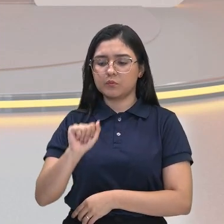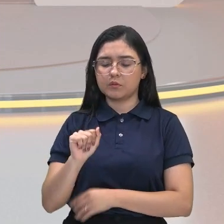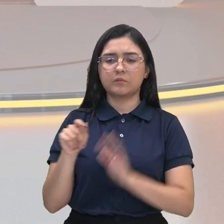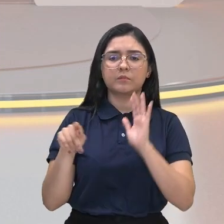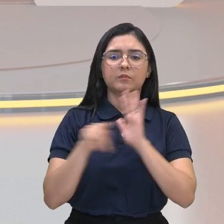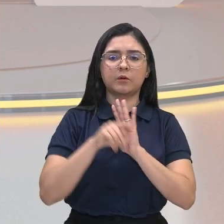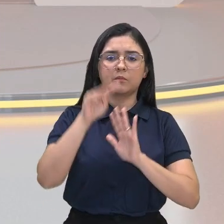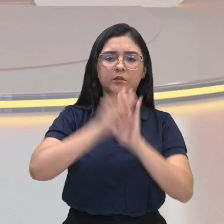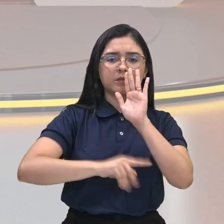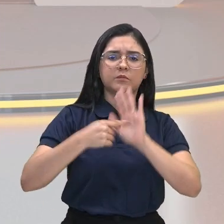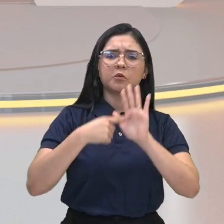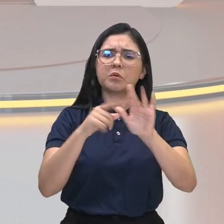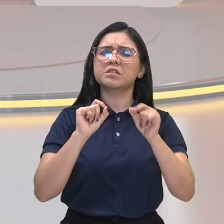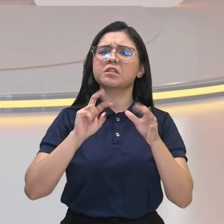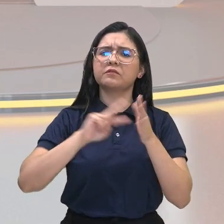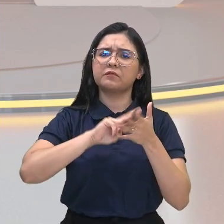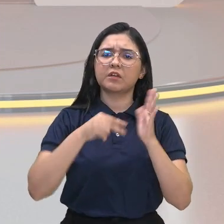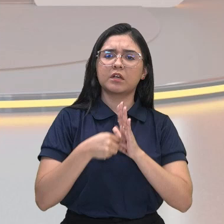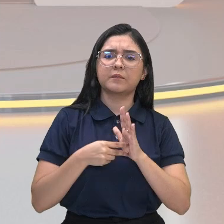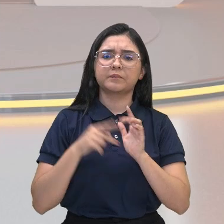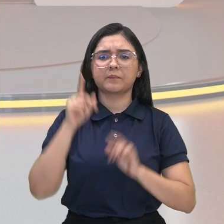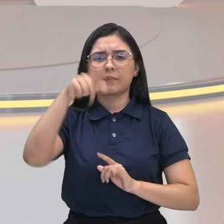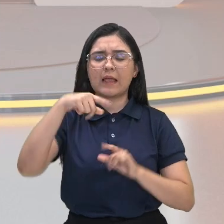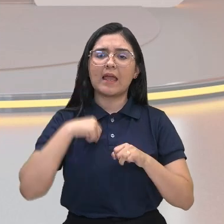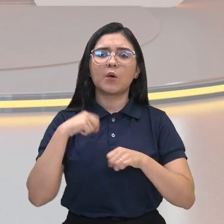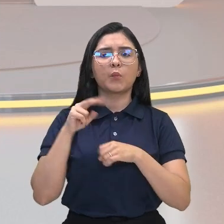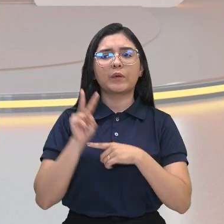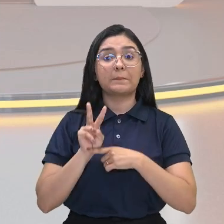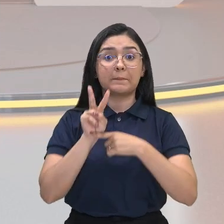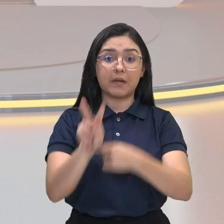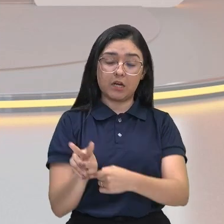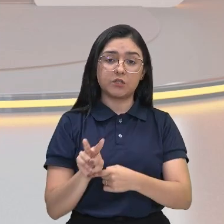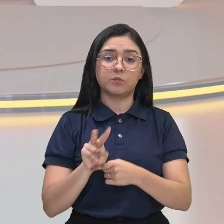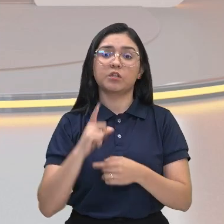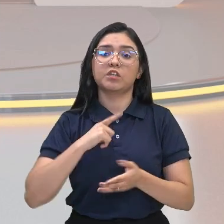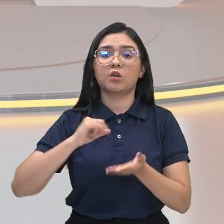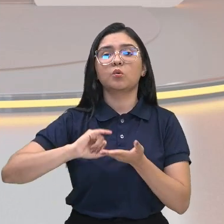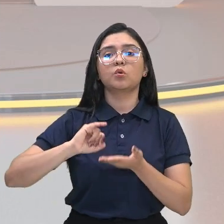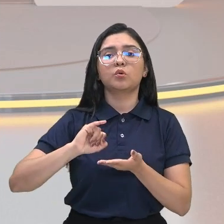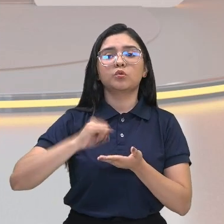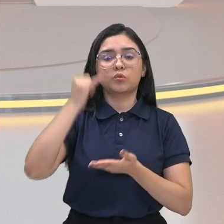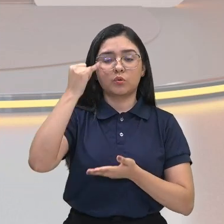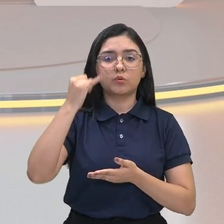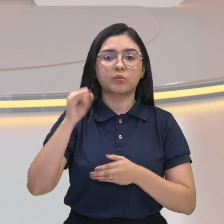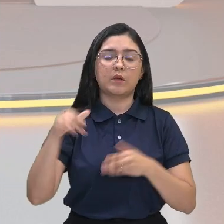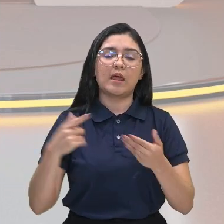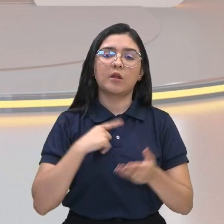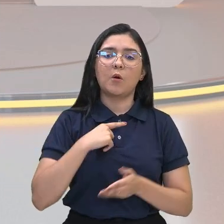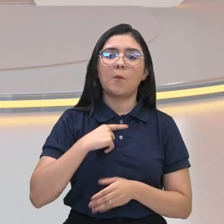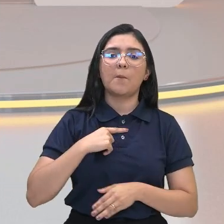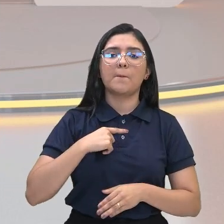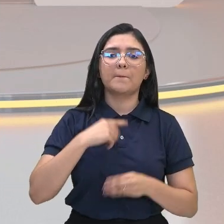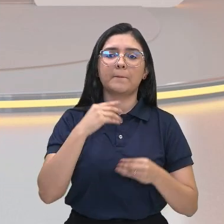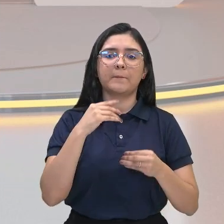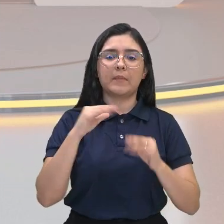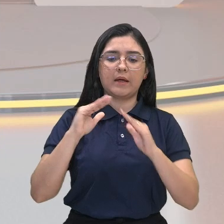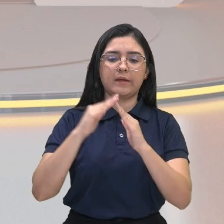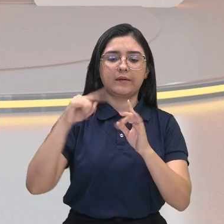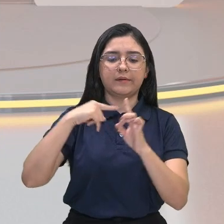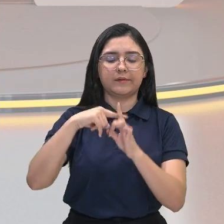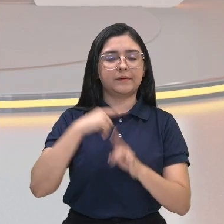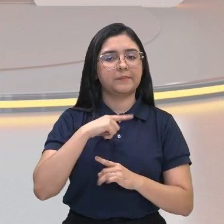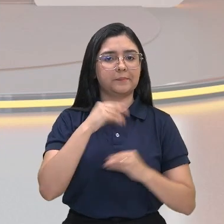que é usura, professor? Usura, empréstimo com juros, era considerada um pecado pela igreja,